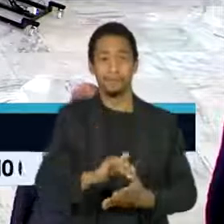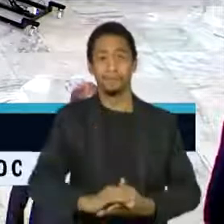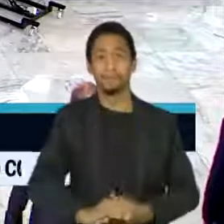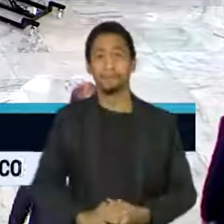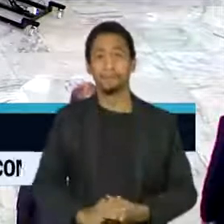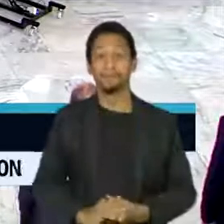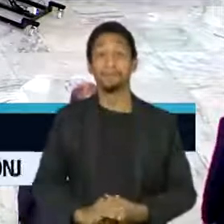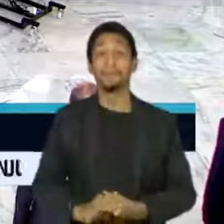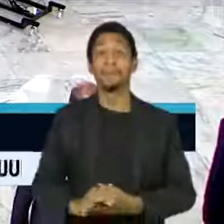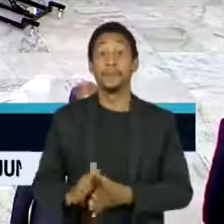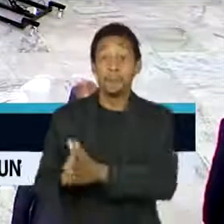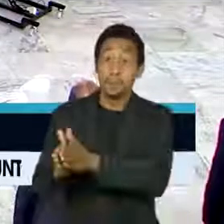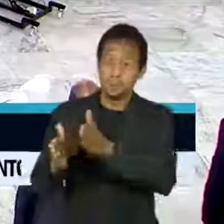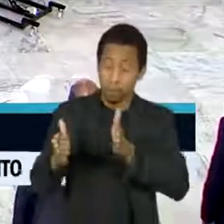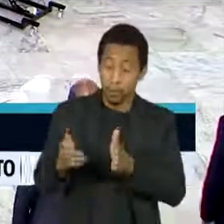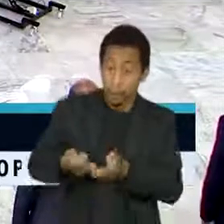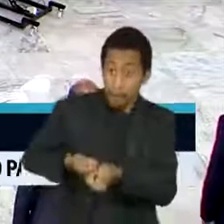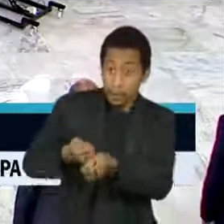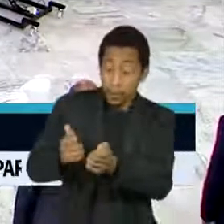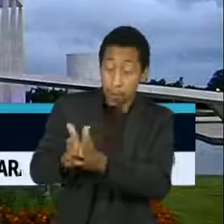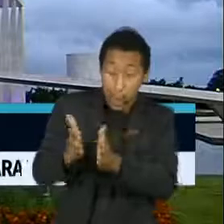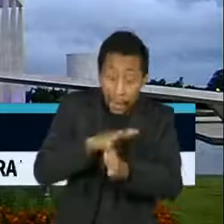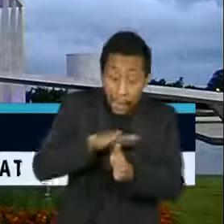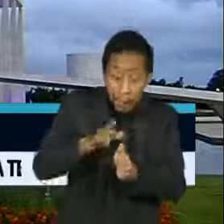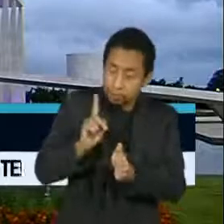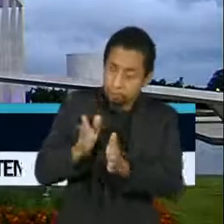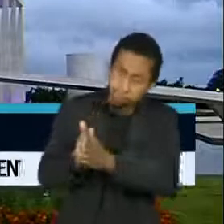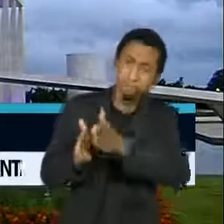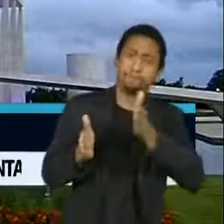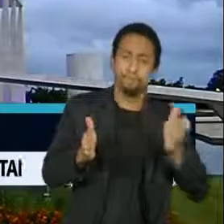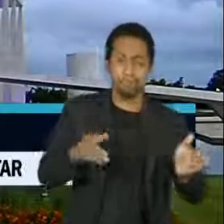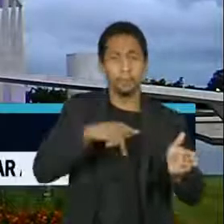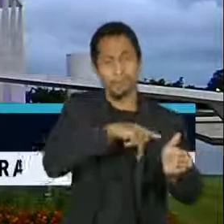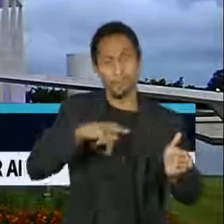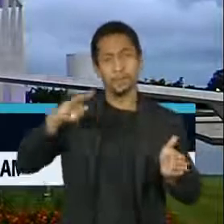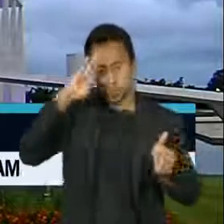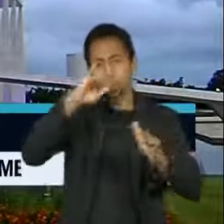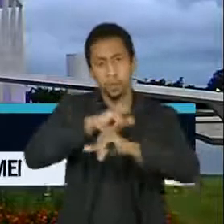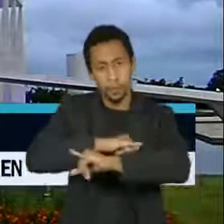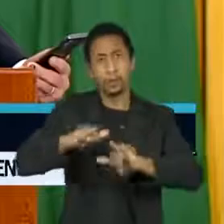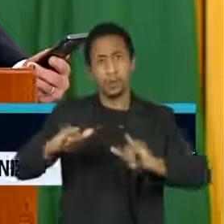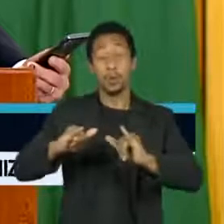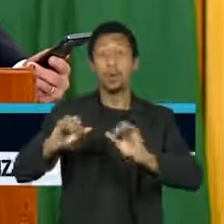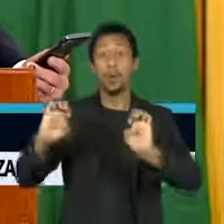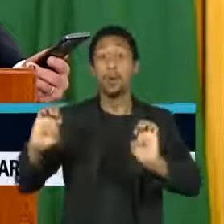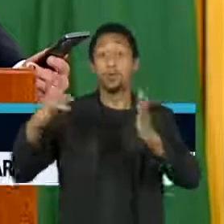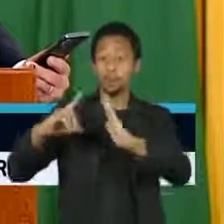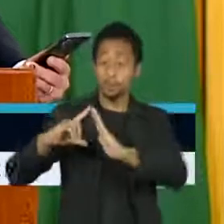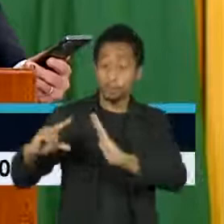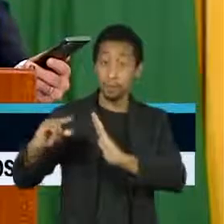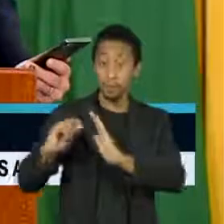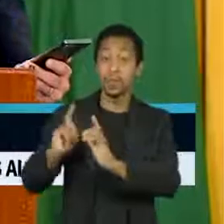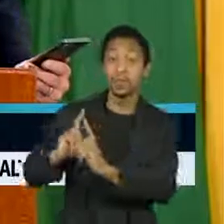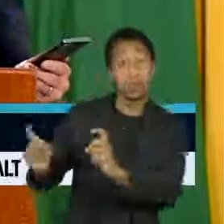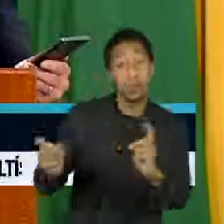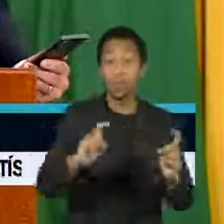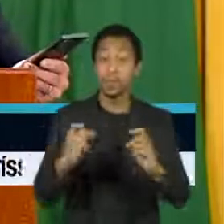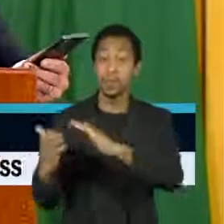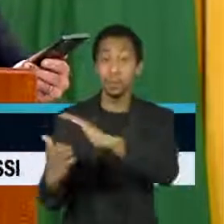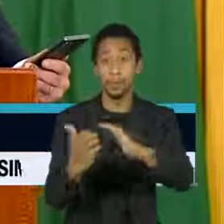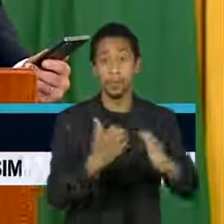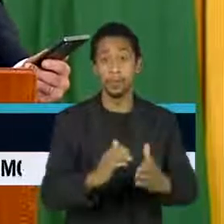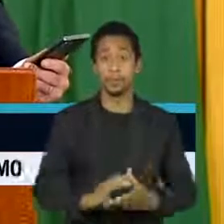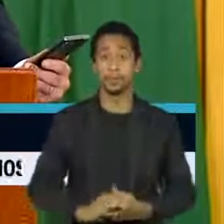A prorrogação do benefício foi confirmada pelo presidente durante um evento no Palácio do Planalto, após uma reunião com empresários.